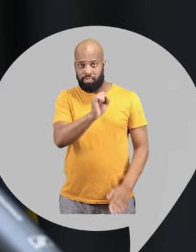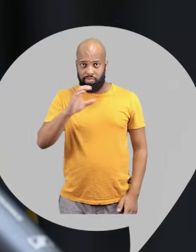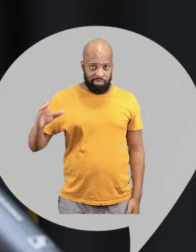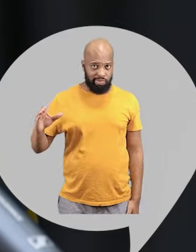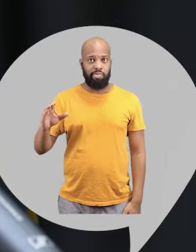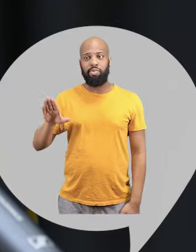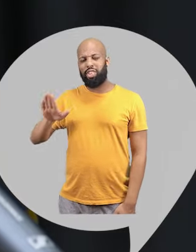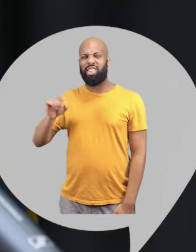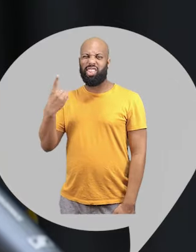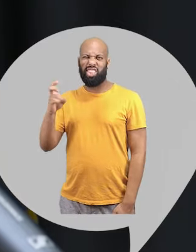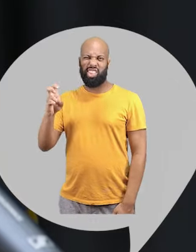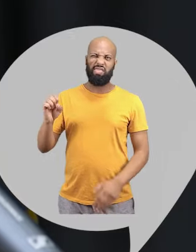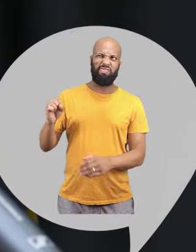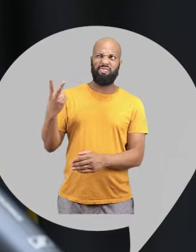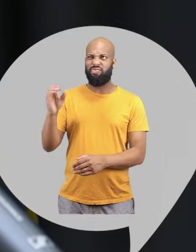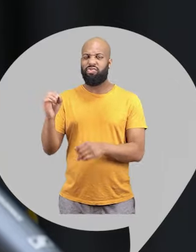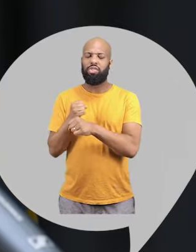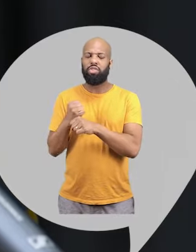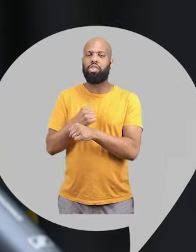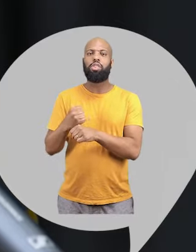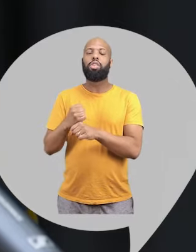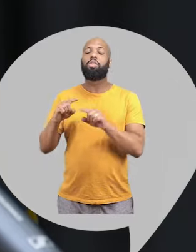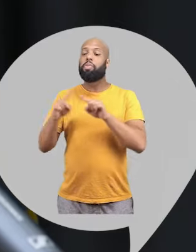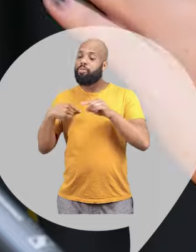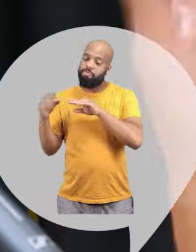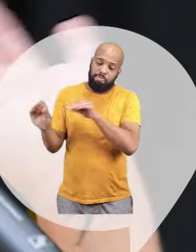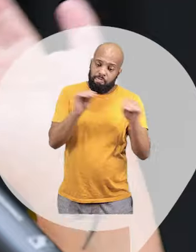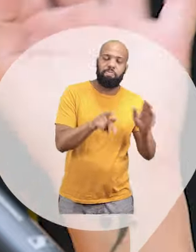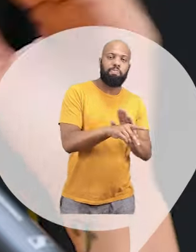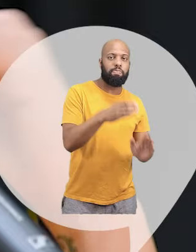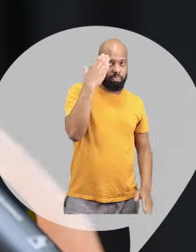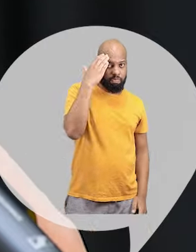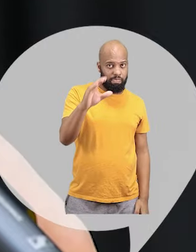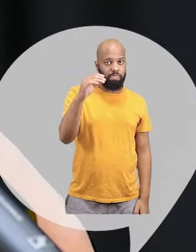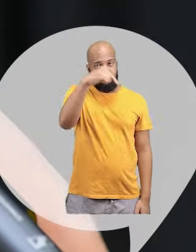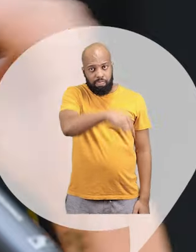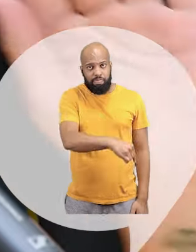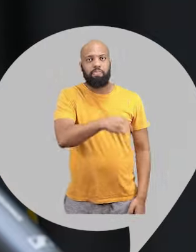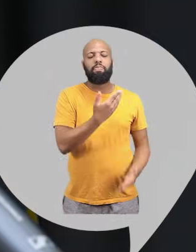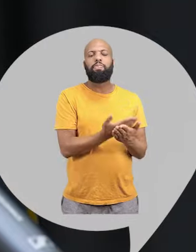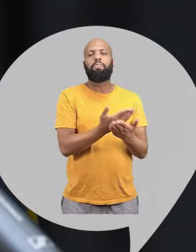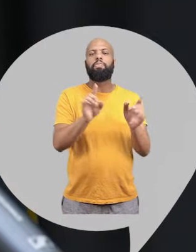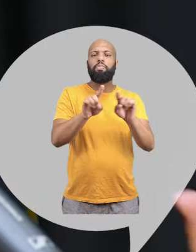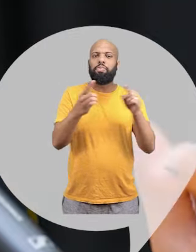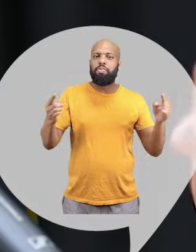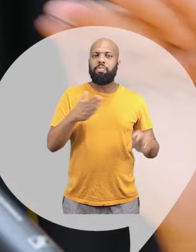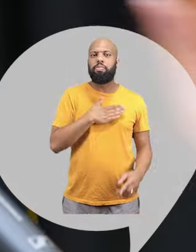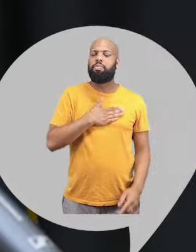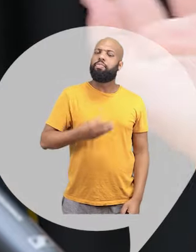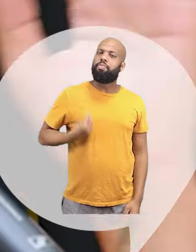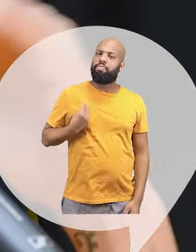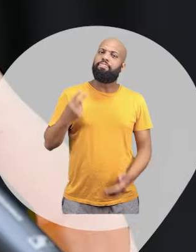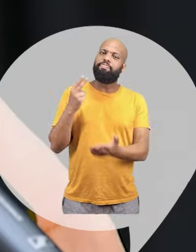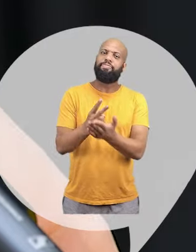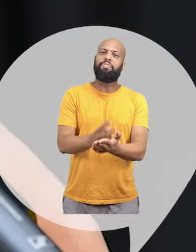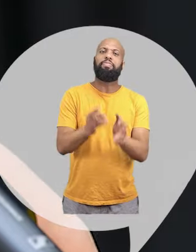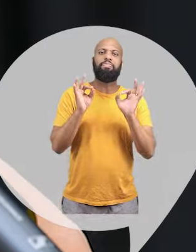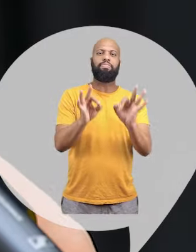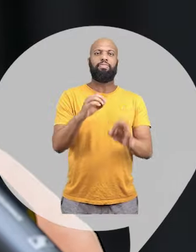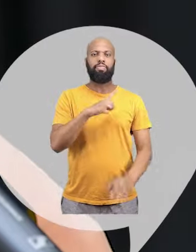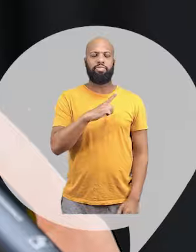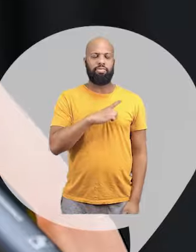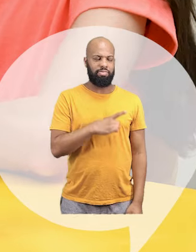eu vim de mala e cuia para Curitiba sozinha entendeu vinho para fazer coragem para fazer música e sempre foi uma certeza sempre foi uma certeza